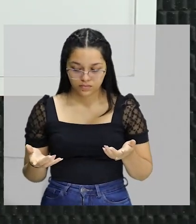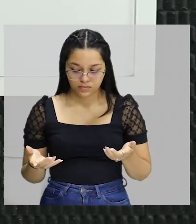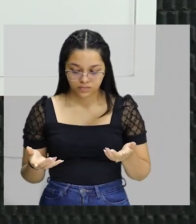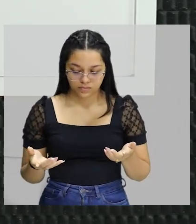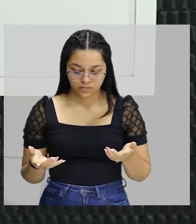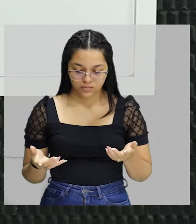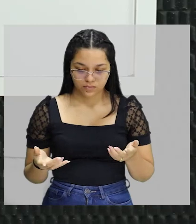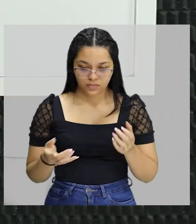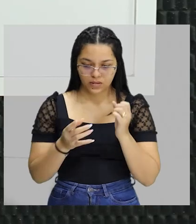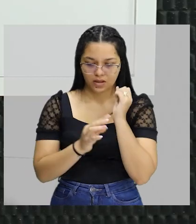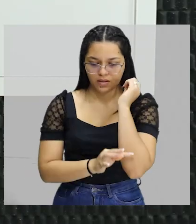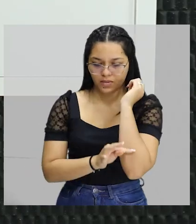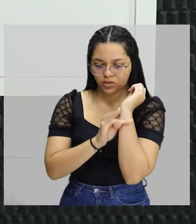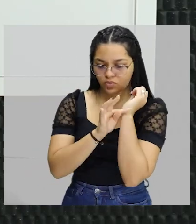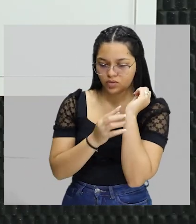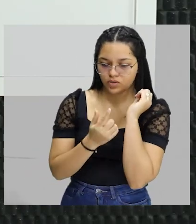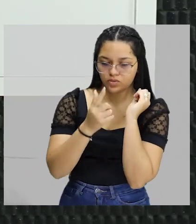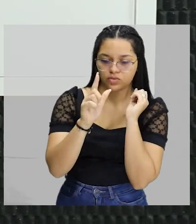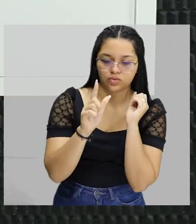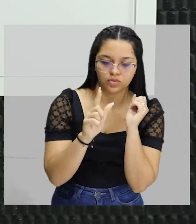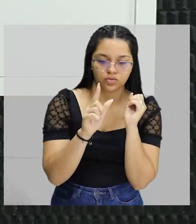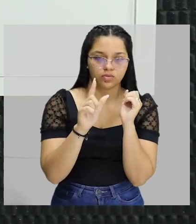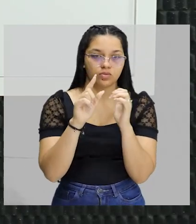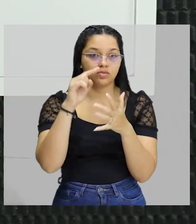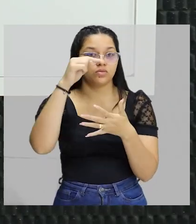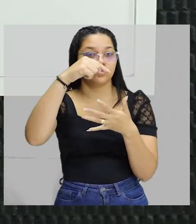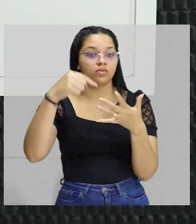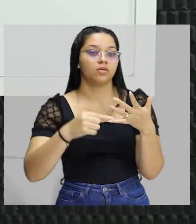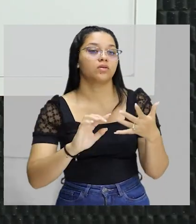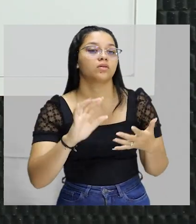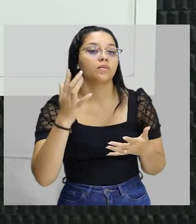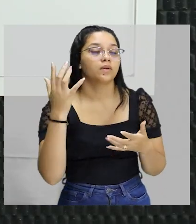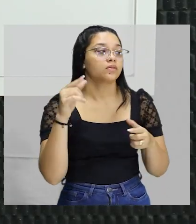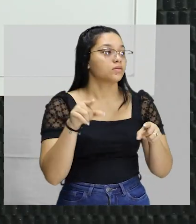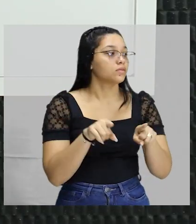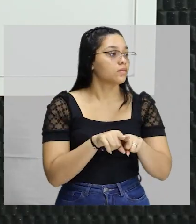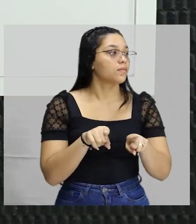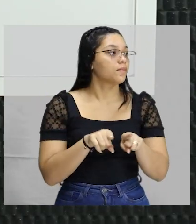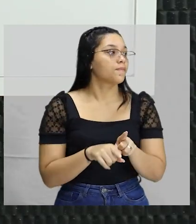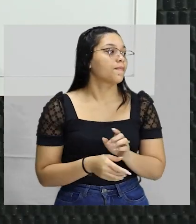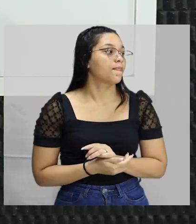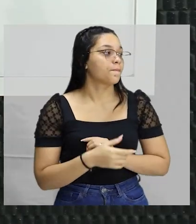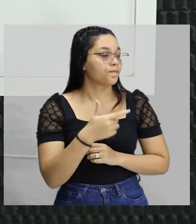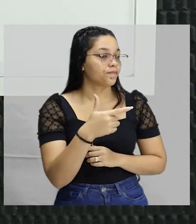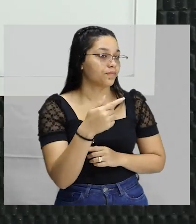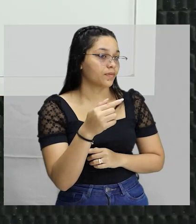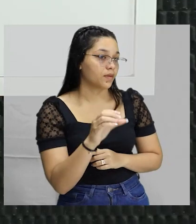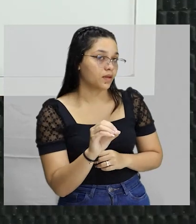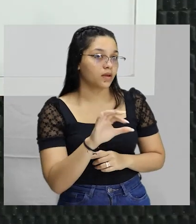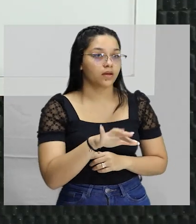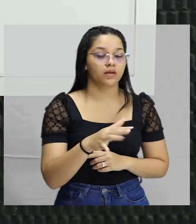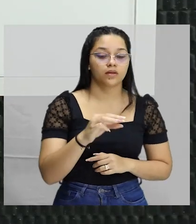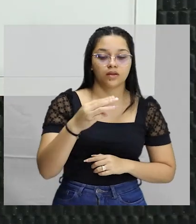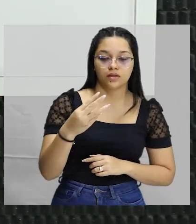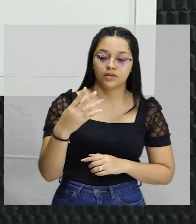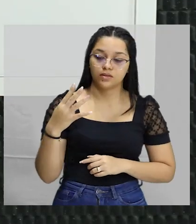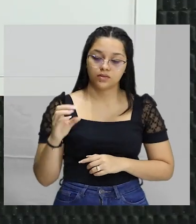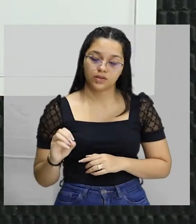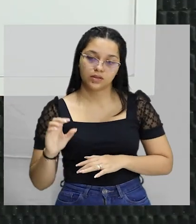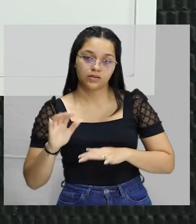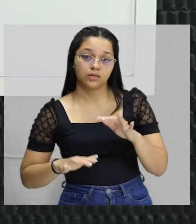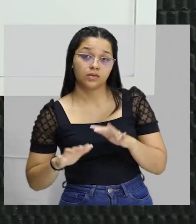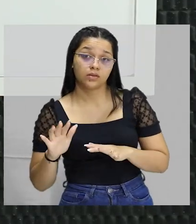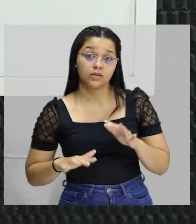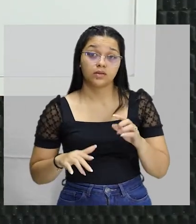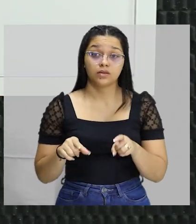da temperatura, de outros fatores, por aí vai, tá certo? De 270 a 340, basicamente, isso vai